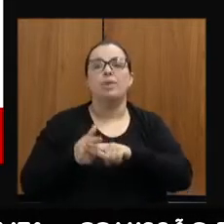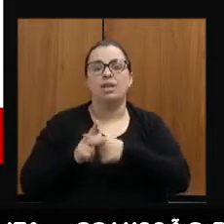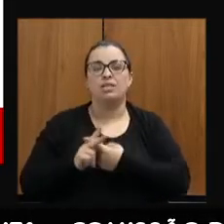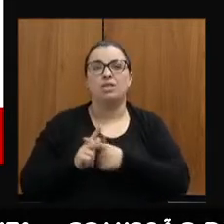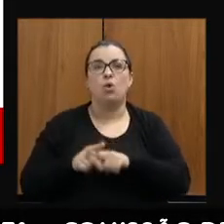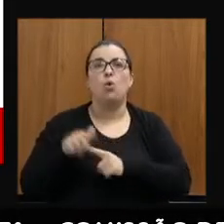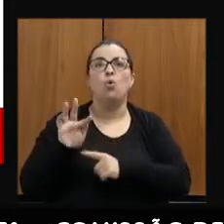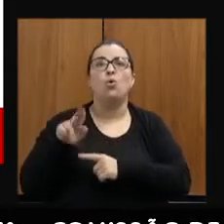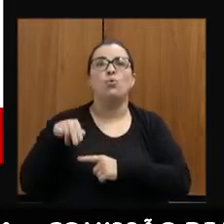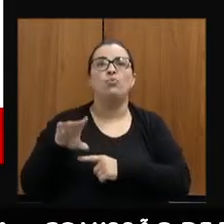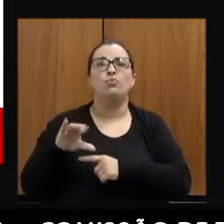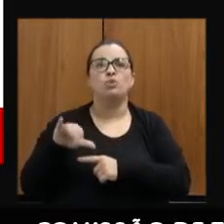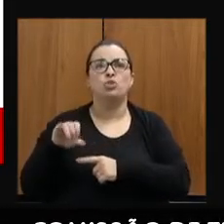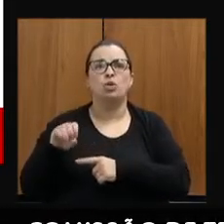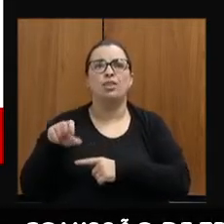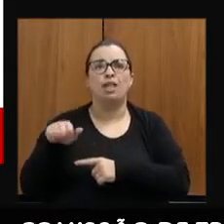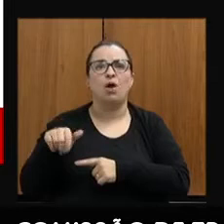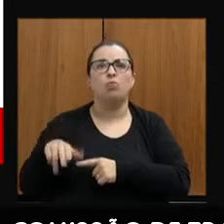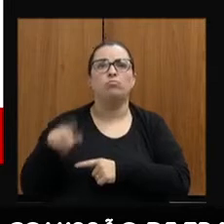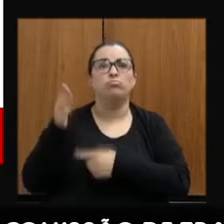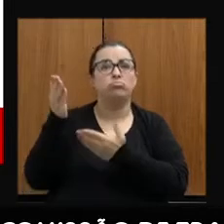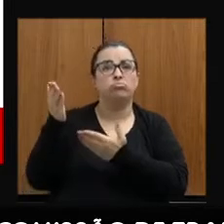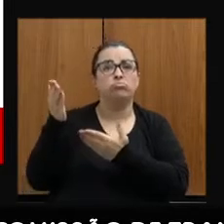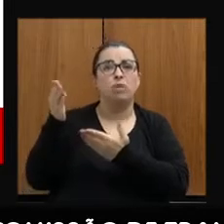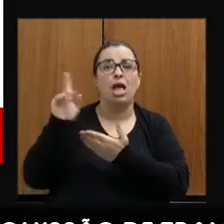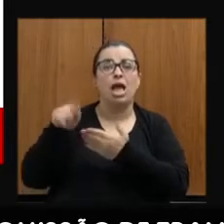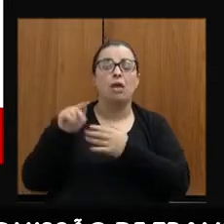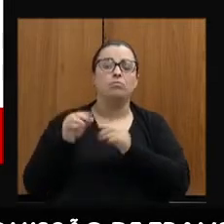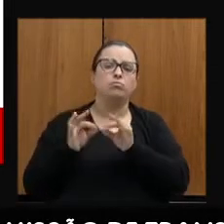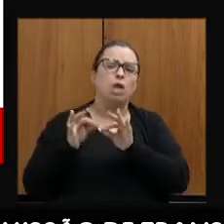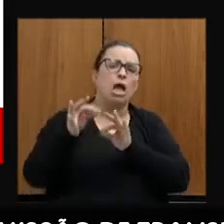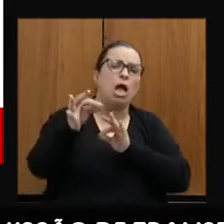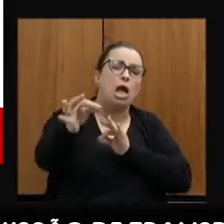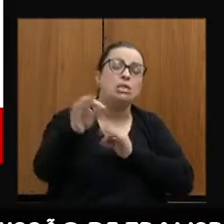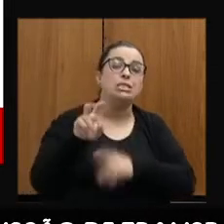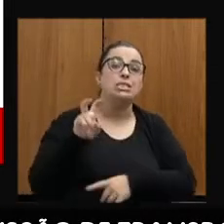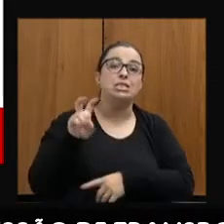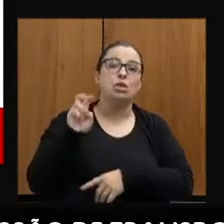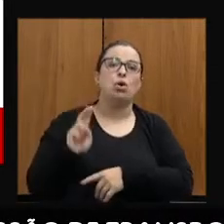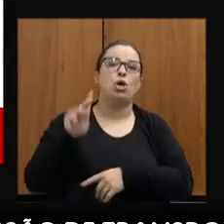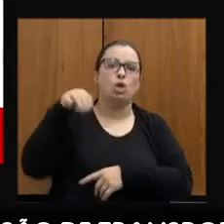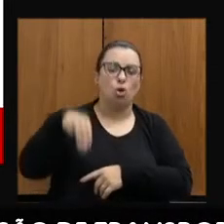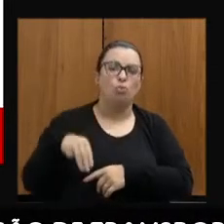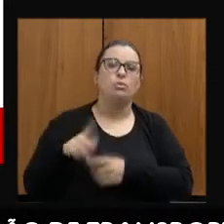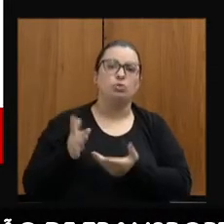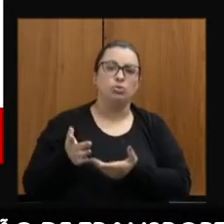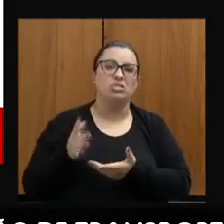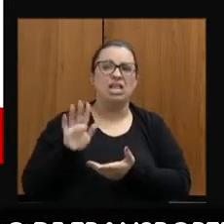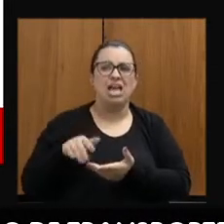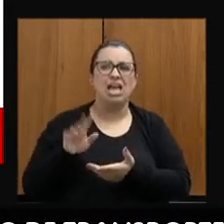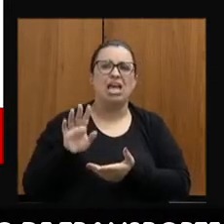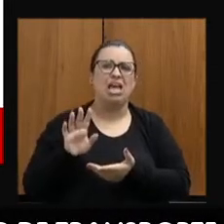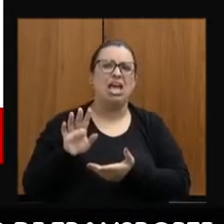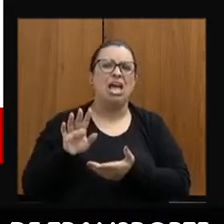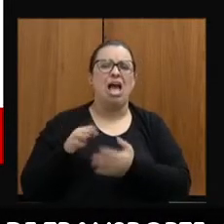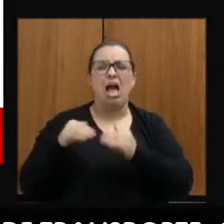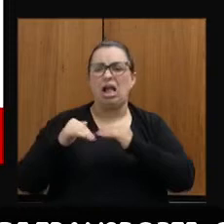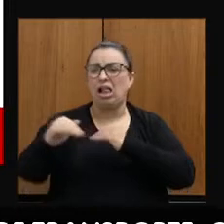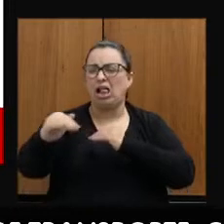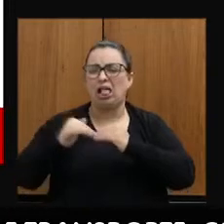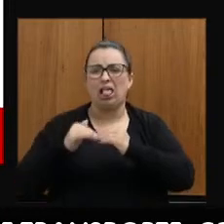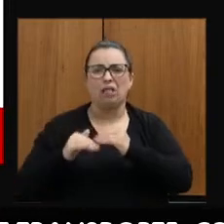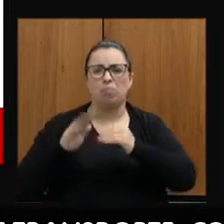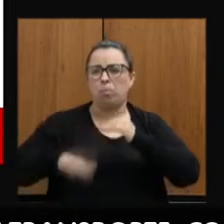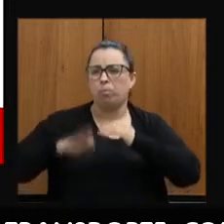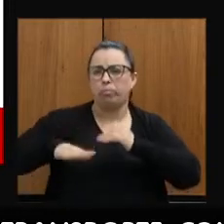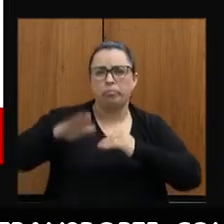demais de 1.770 km de recuperação isso equivale a cerca de cinquenta por cento da mala em mau estado de conservação a gente